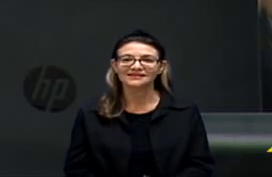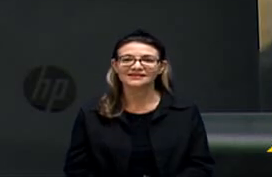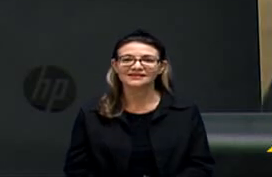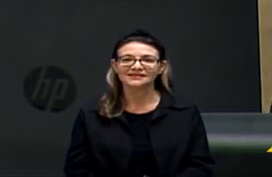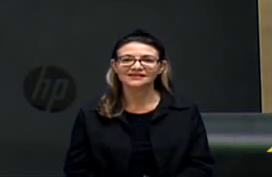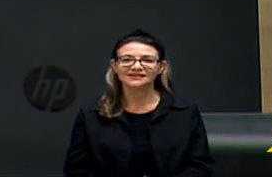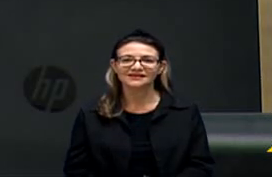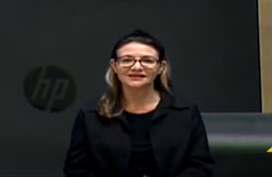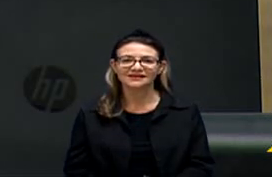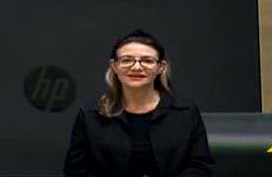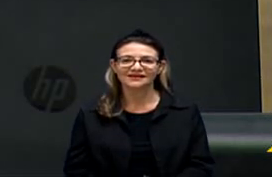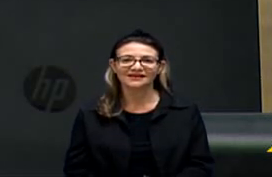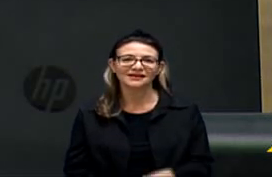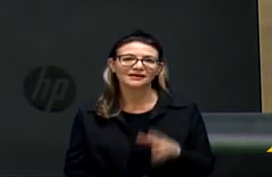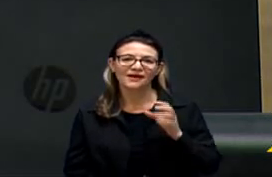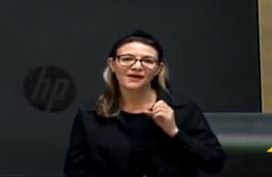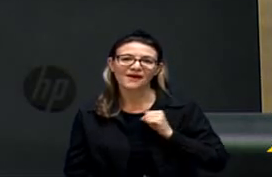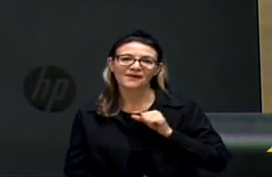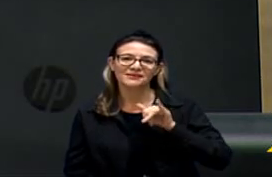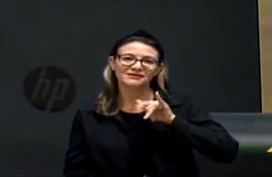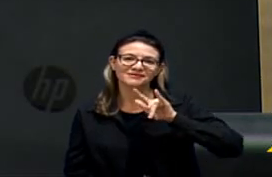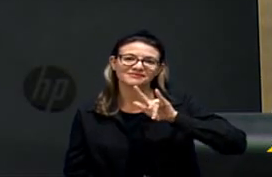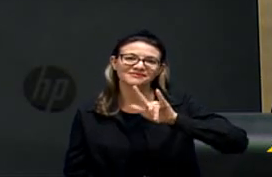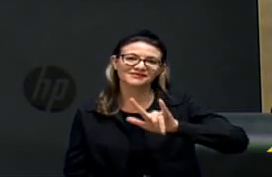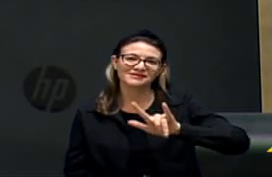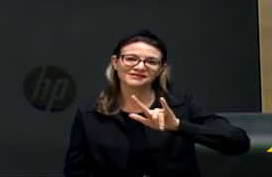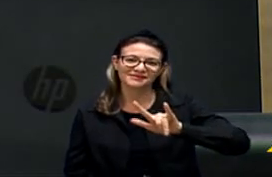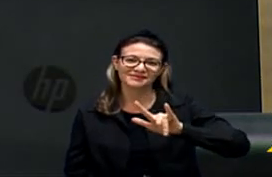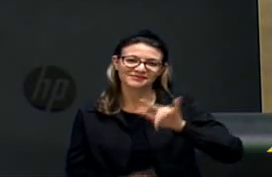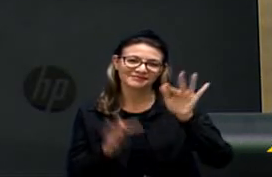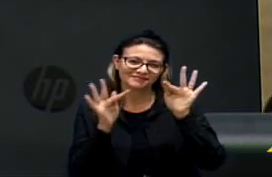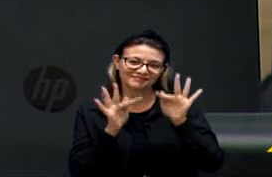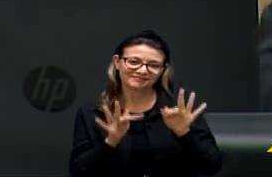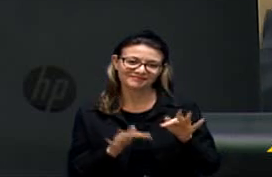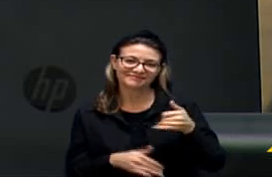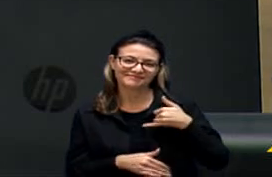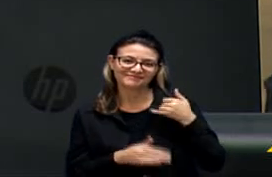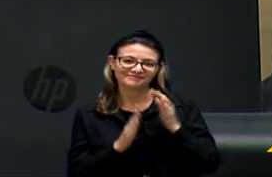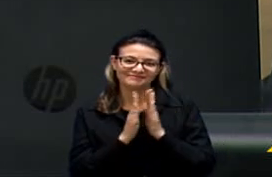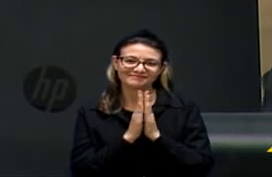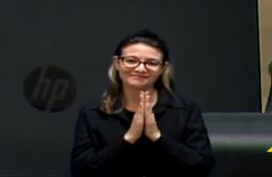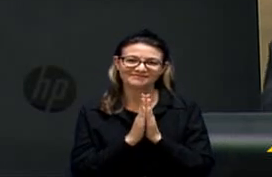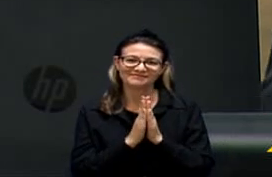fazem né meu amor eu te amo tá bom Feliz Aniversário meu amor da minha vida